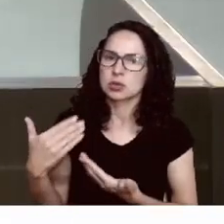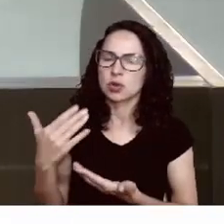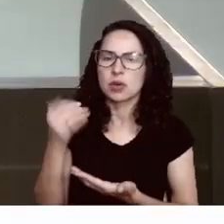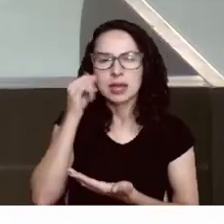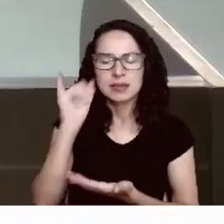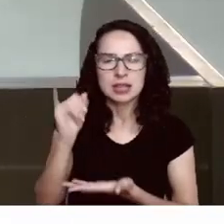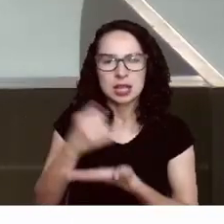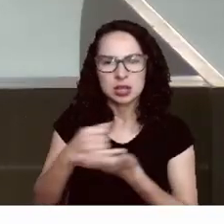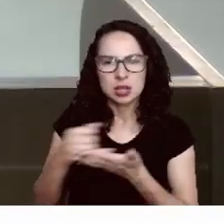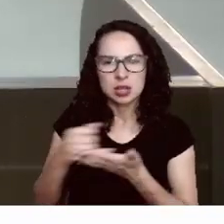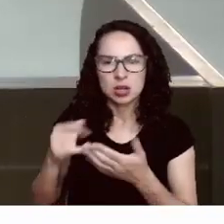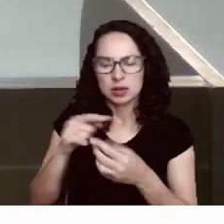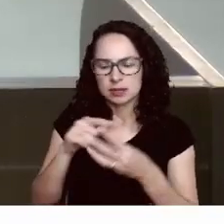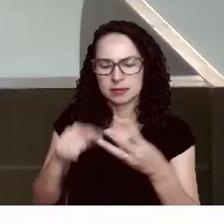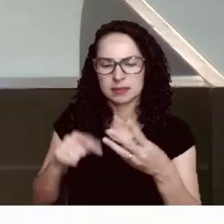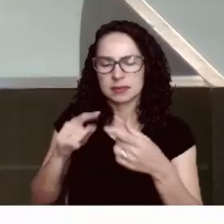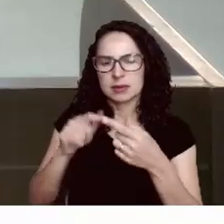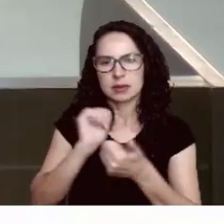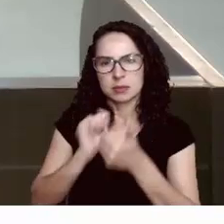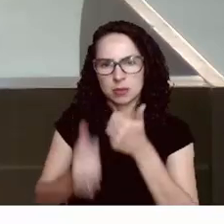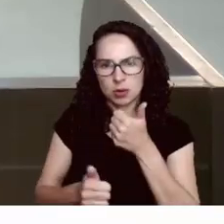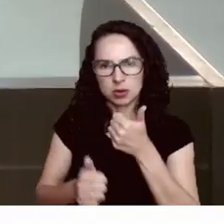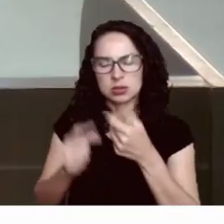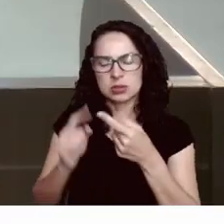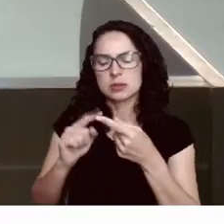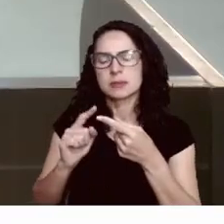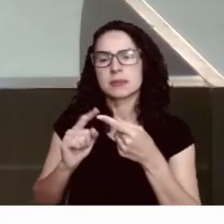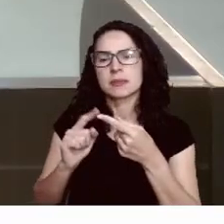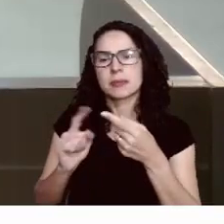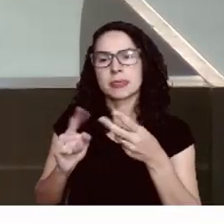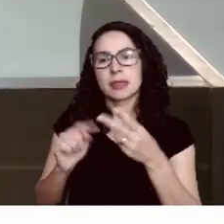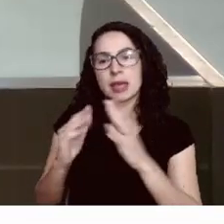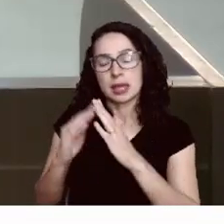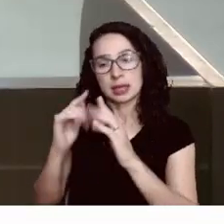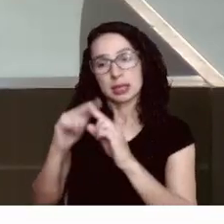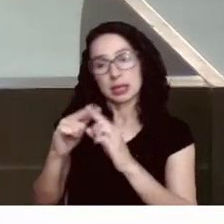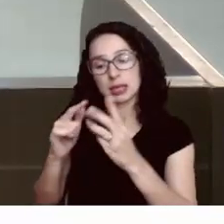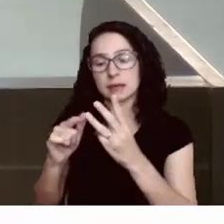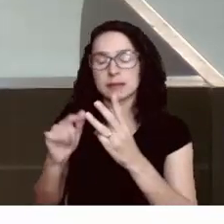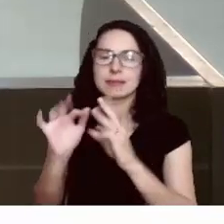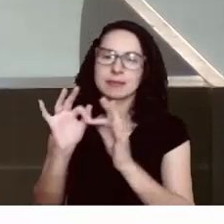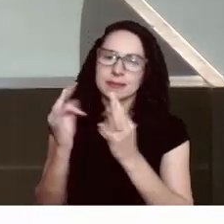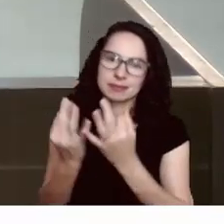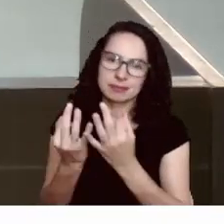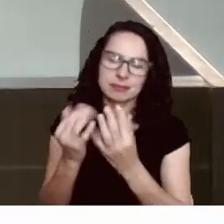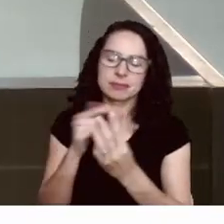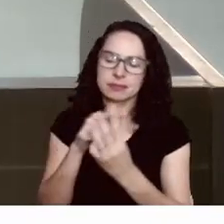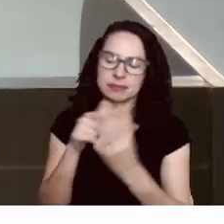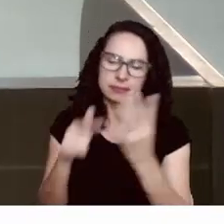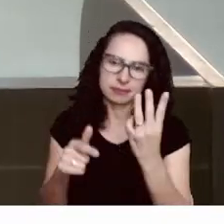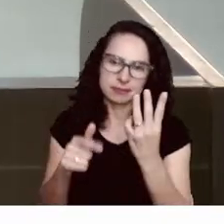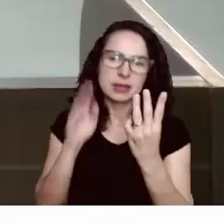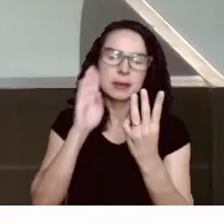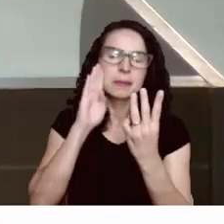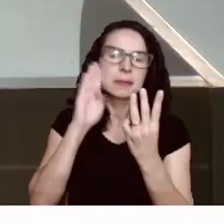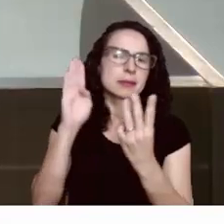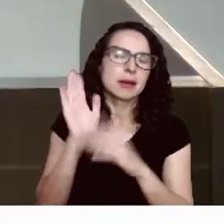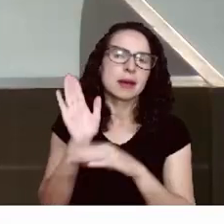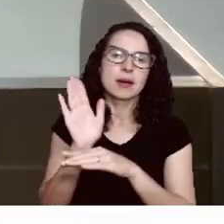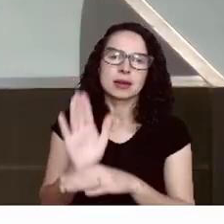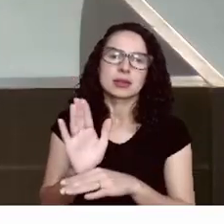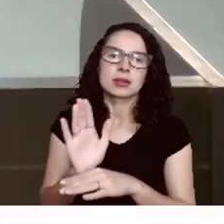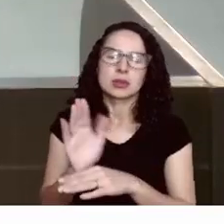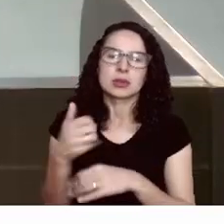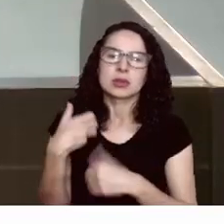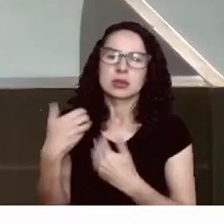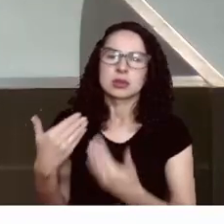né? O esporte, né? É um deles, a igreja e a família, né? Esses são os três principais itens